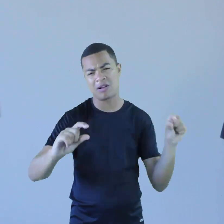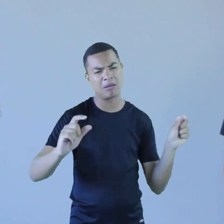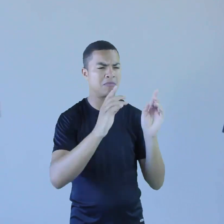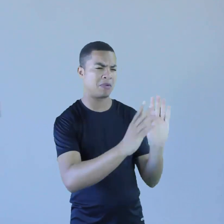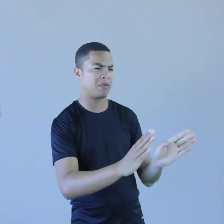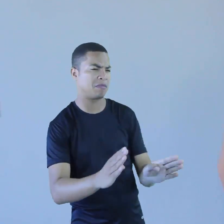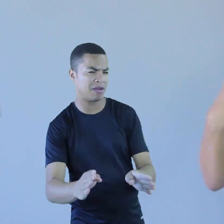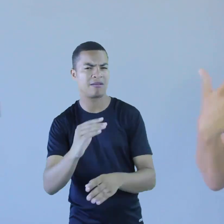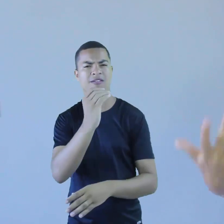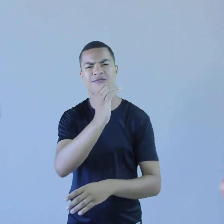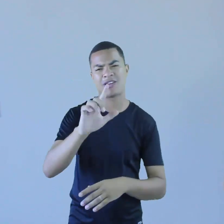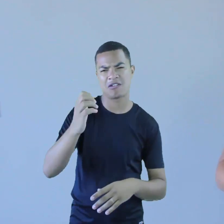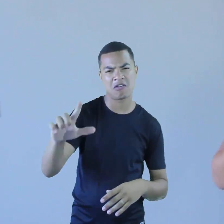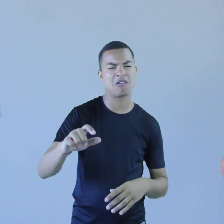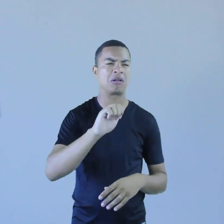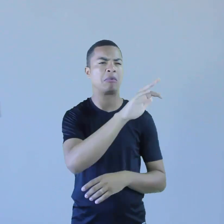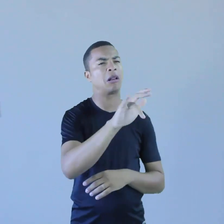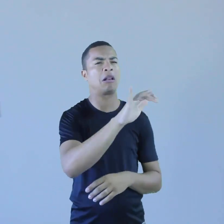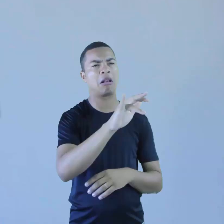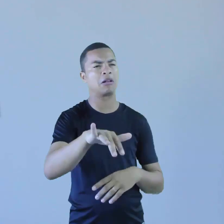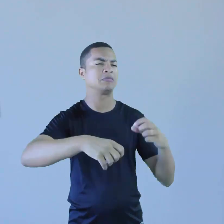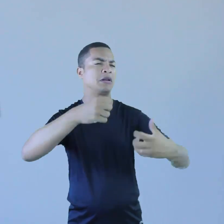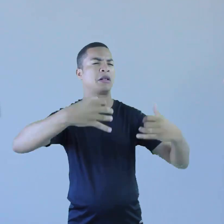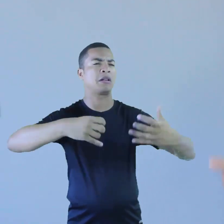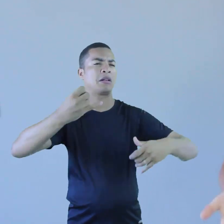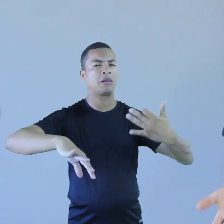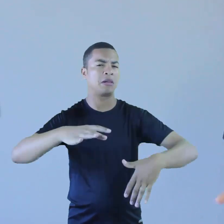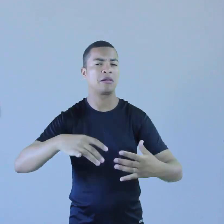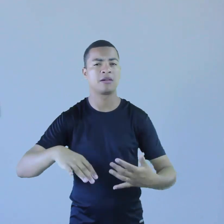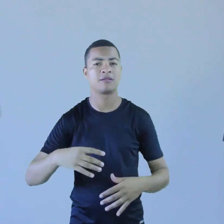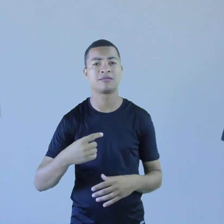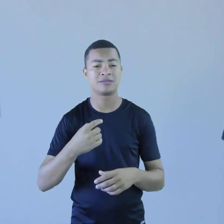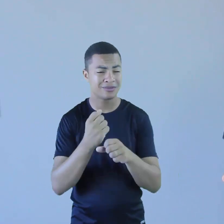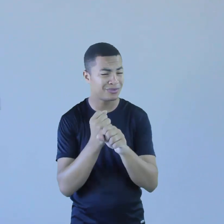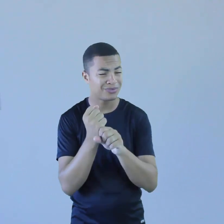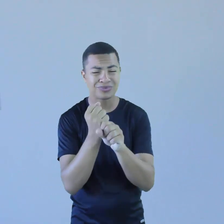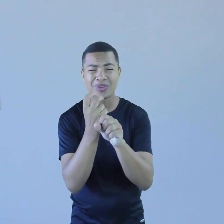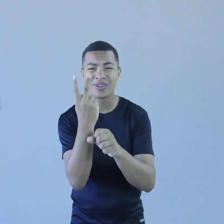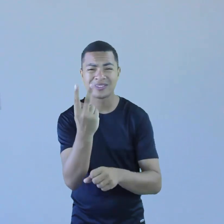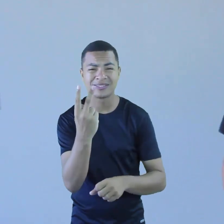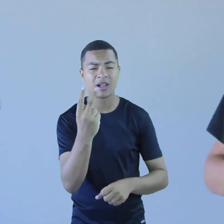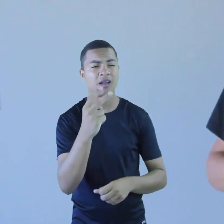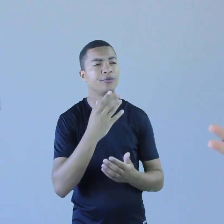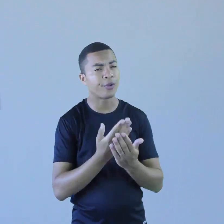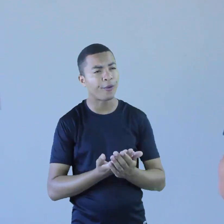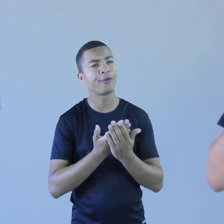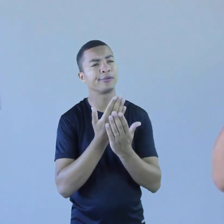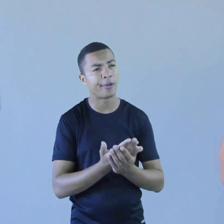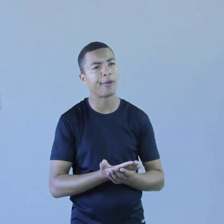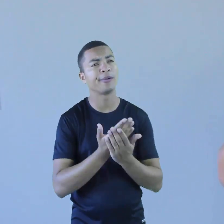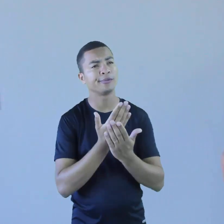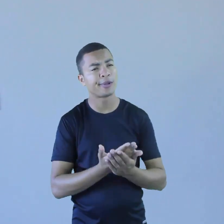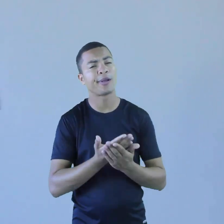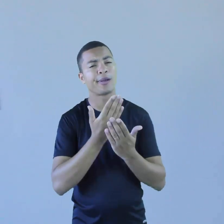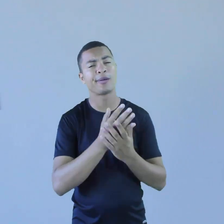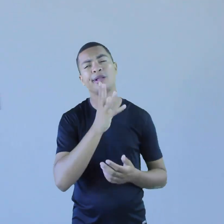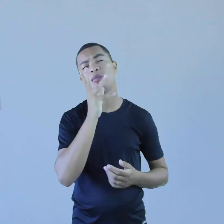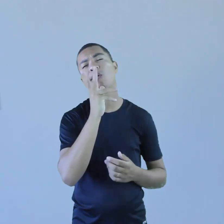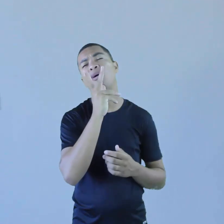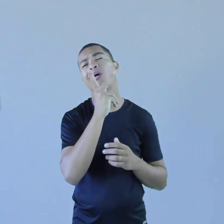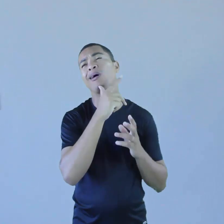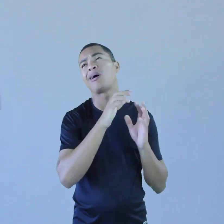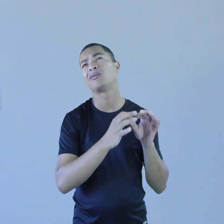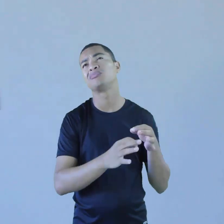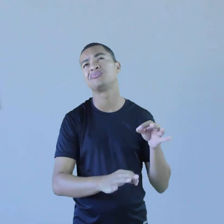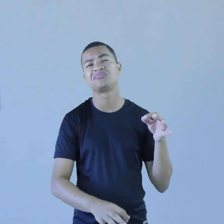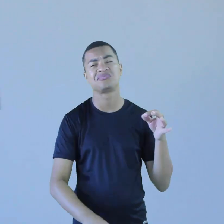regras. O processo foi longo, foi demorado, e eu saí sem aprender praticamente nada. Eu percebia que não tinha aprendido quase nada quando eu